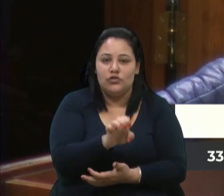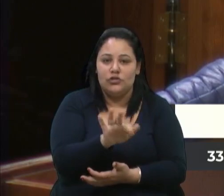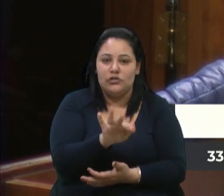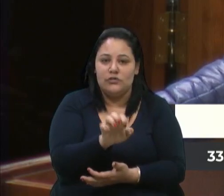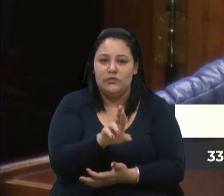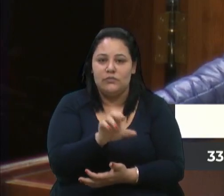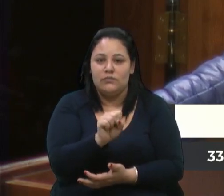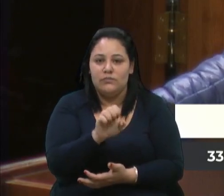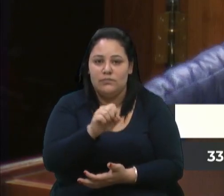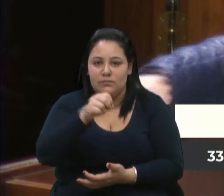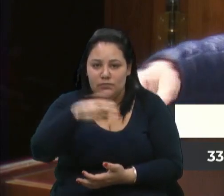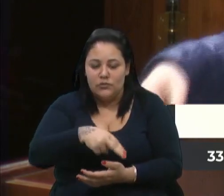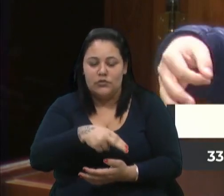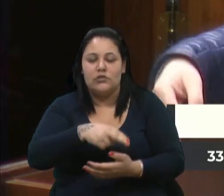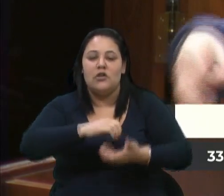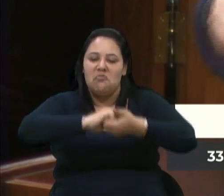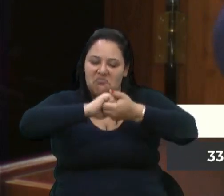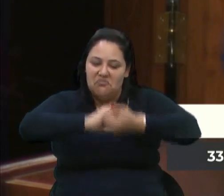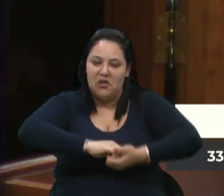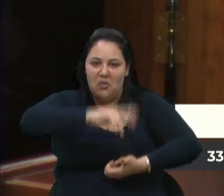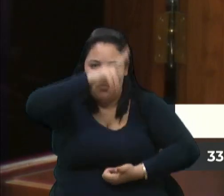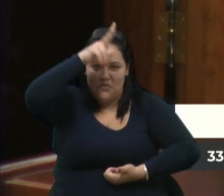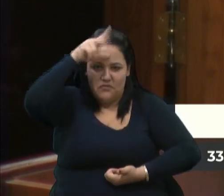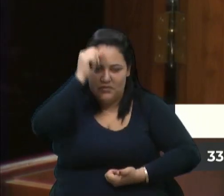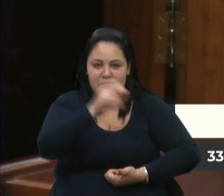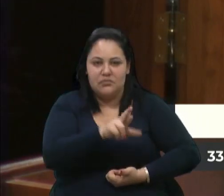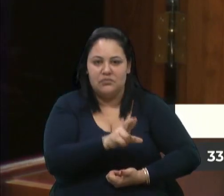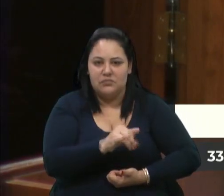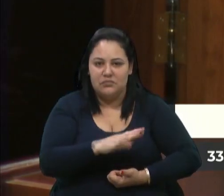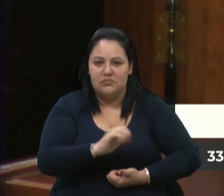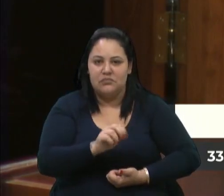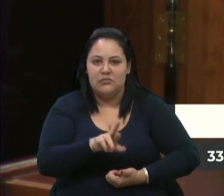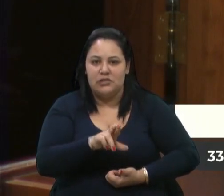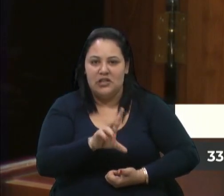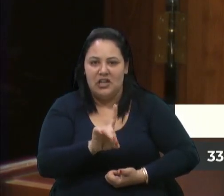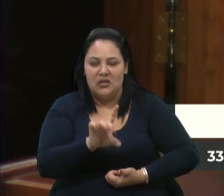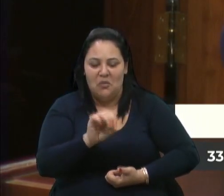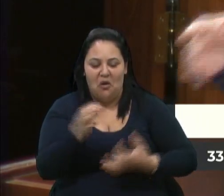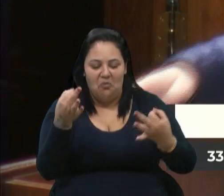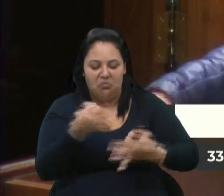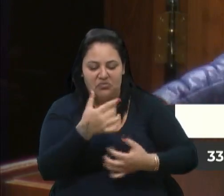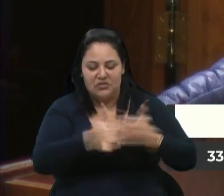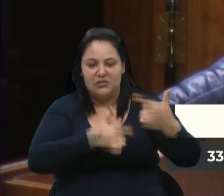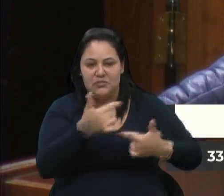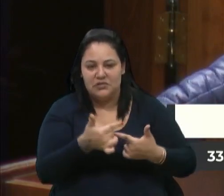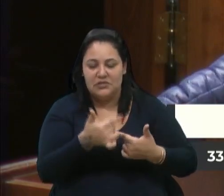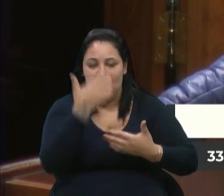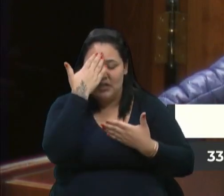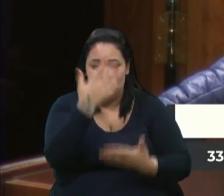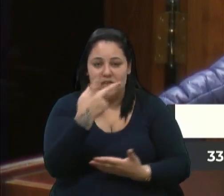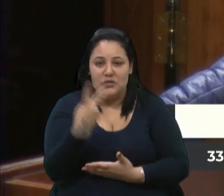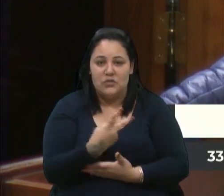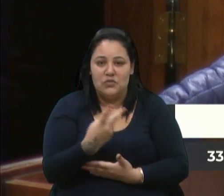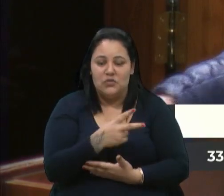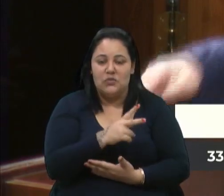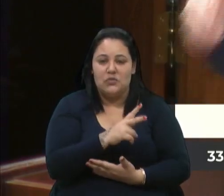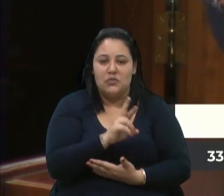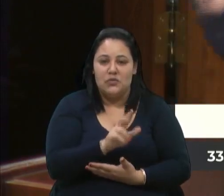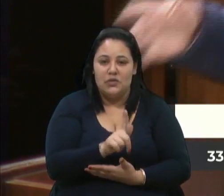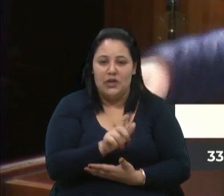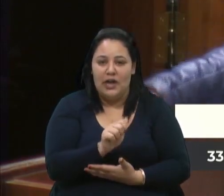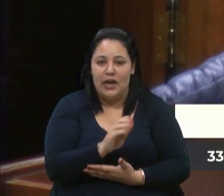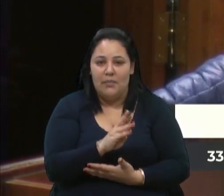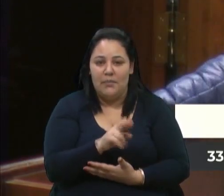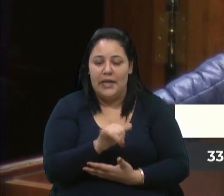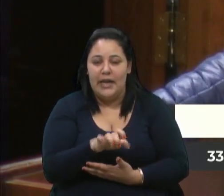o prefeito Ricardo Nunes pelo grande mandato que vem fazendo. E agradecer o nosso vice, o Gabriel Souza, e as 3 equipes de Caxias que também